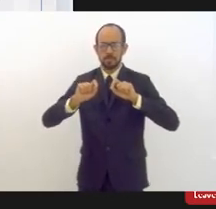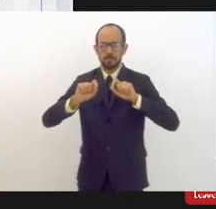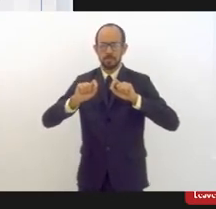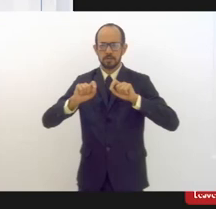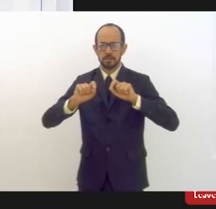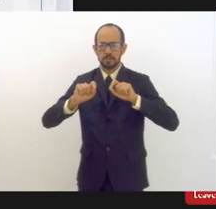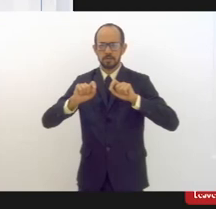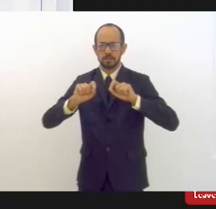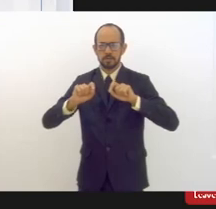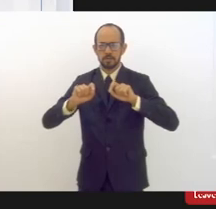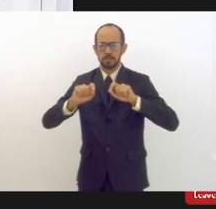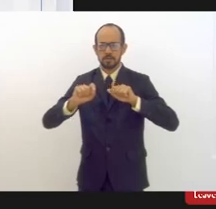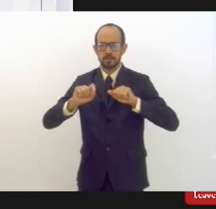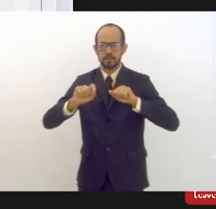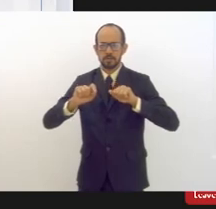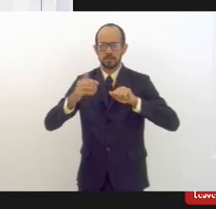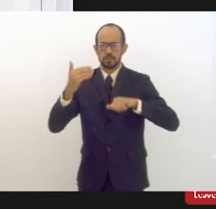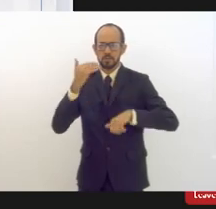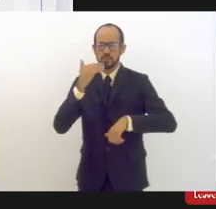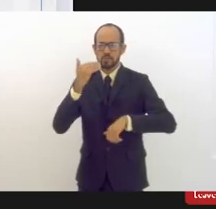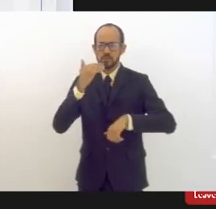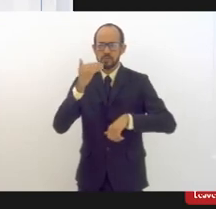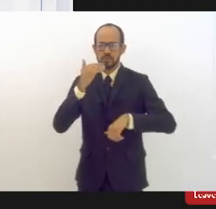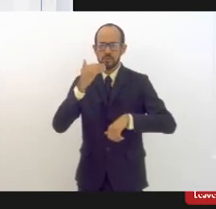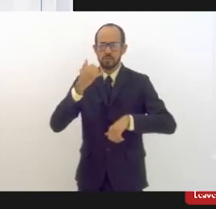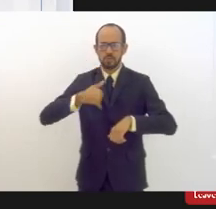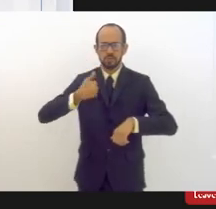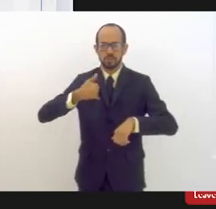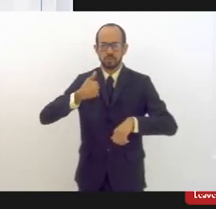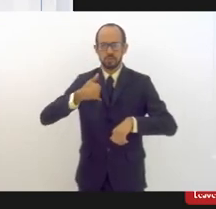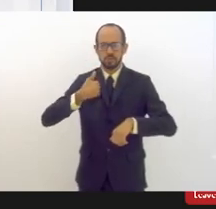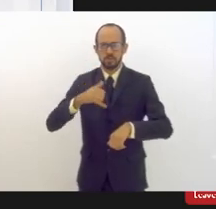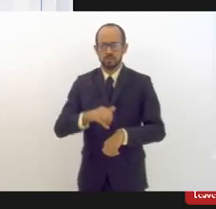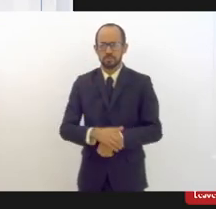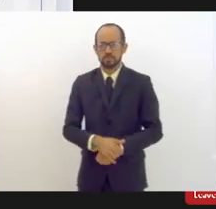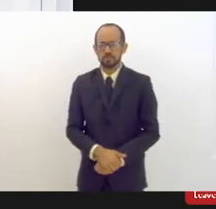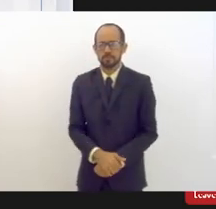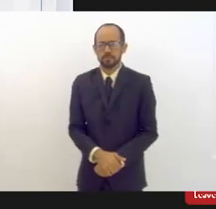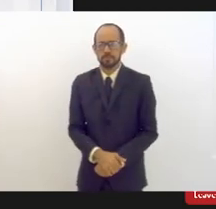né? Distorção idade ampla. Pode passar, Alexandre.